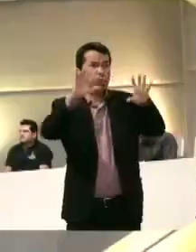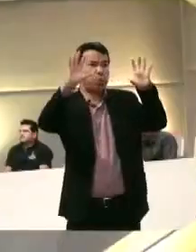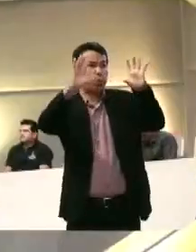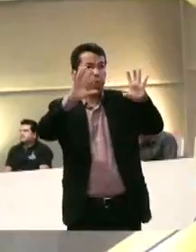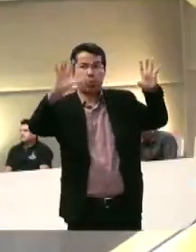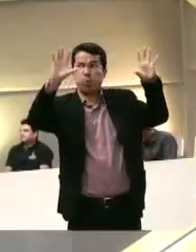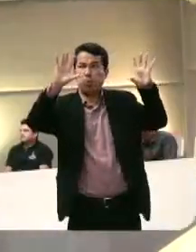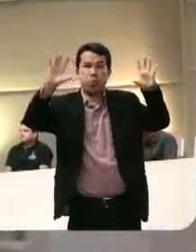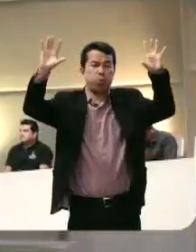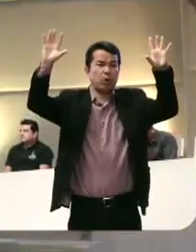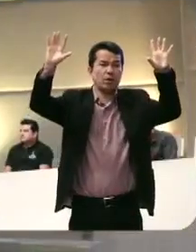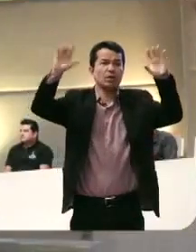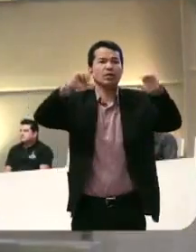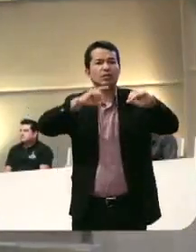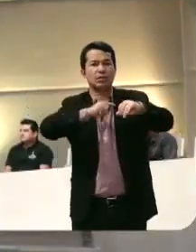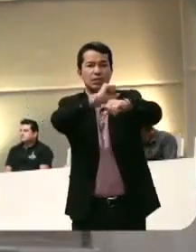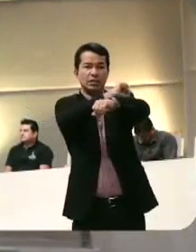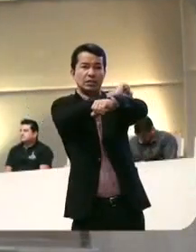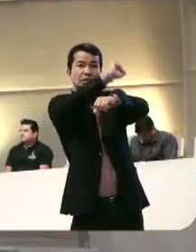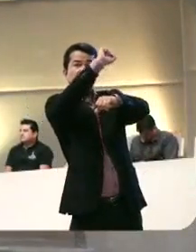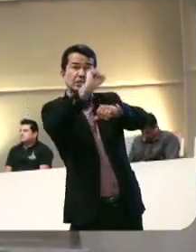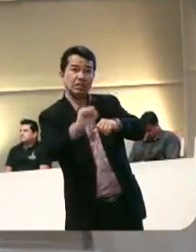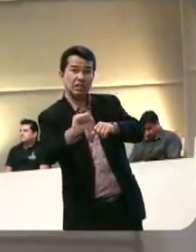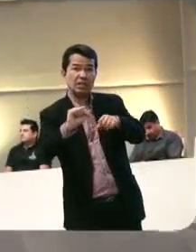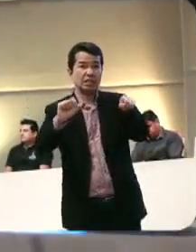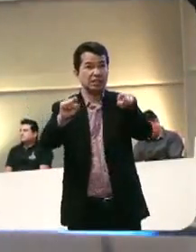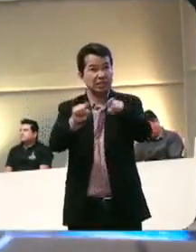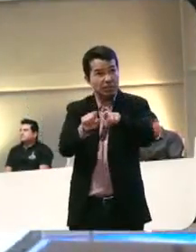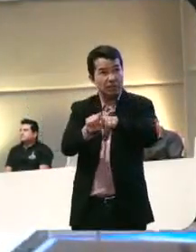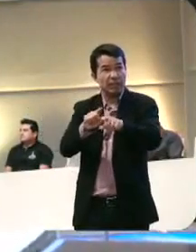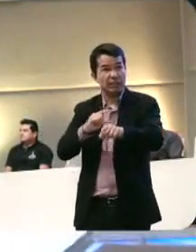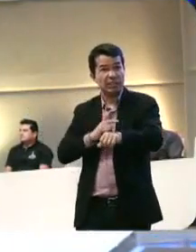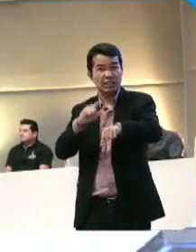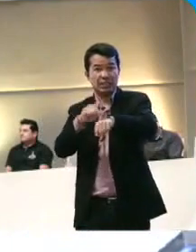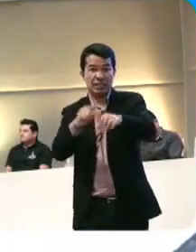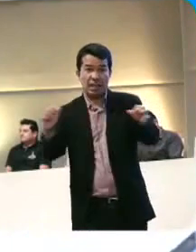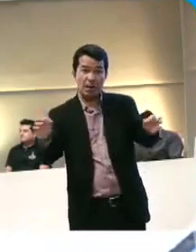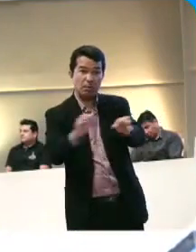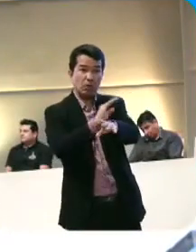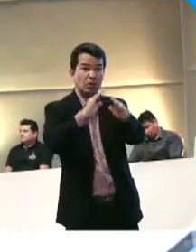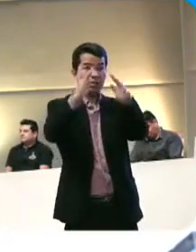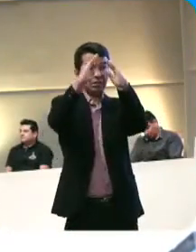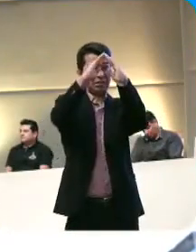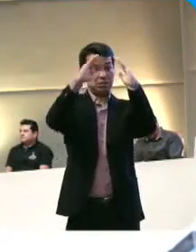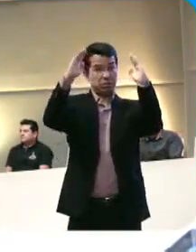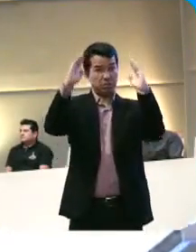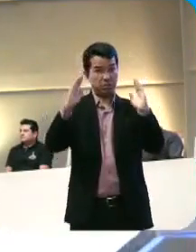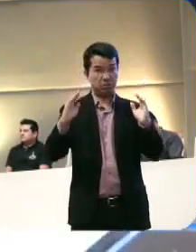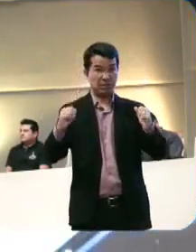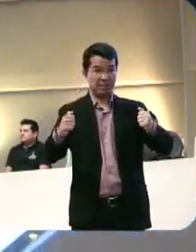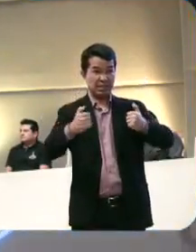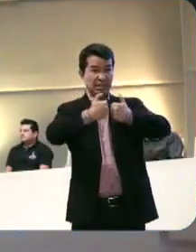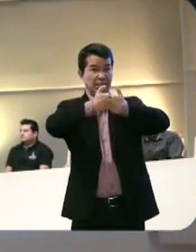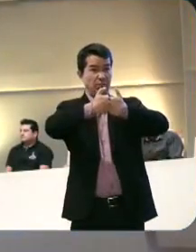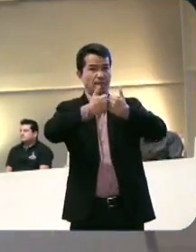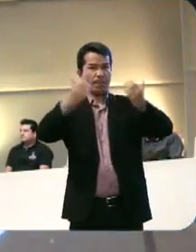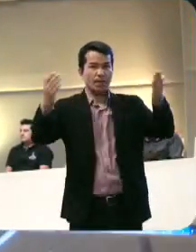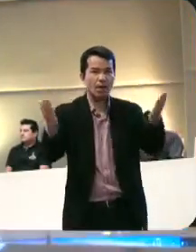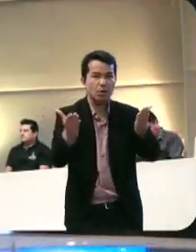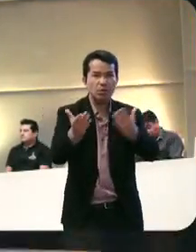do Sinai, da nuvem do Sinai. Ele termina o templo e agora a nuvem vem de novo. Ele está dizendo: